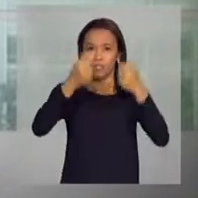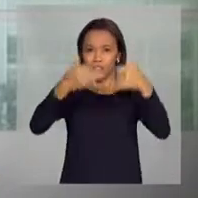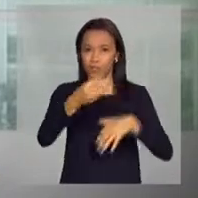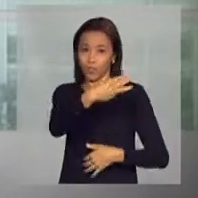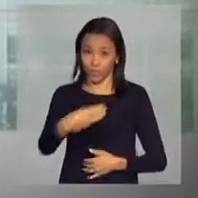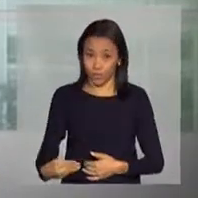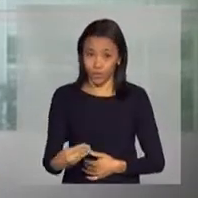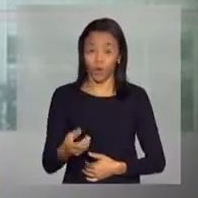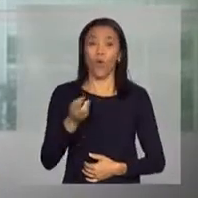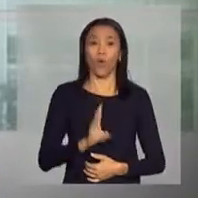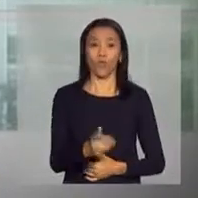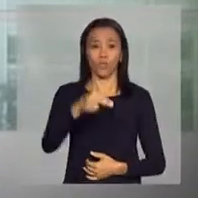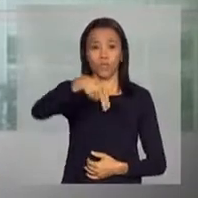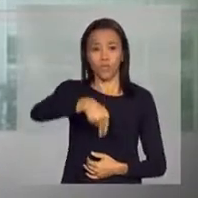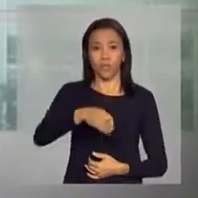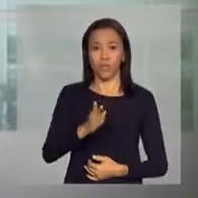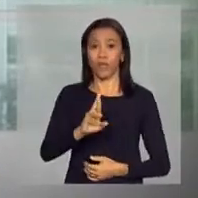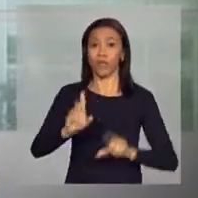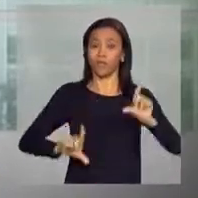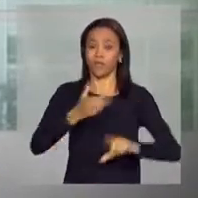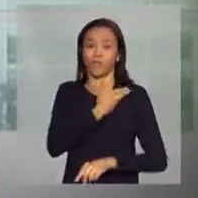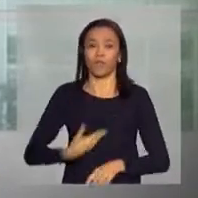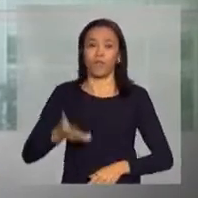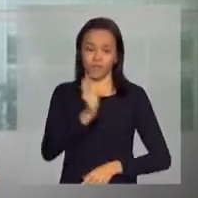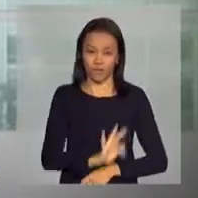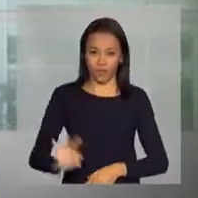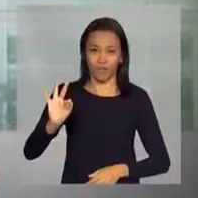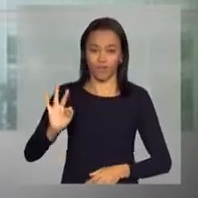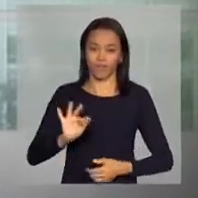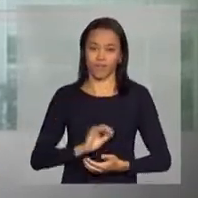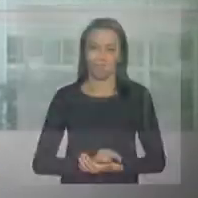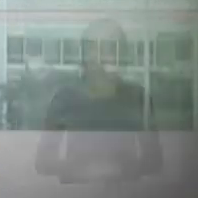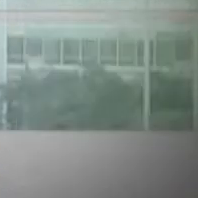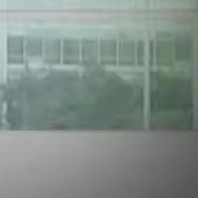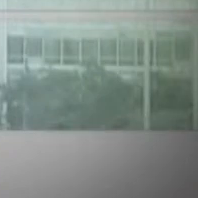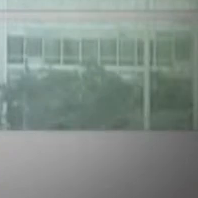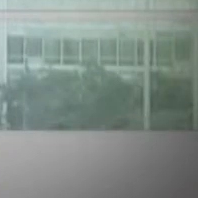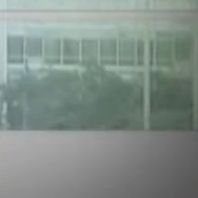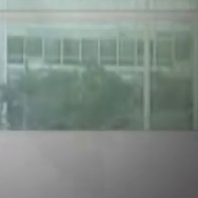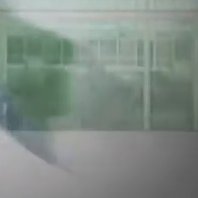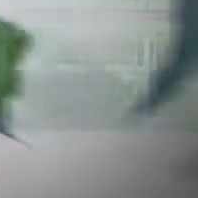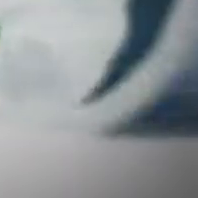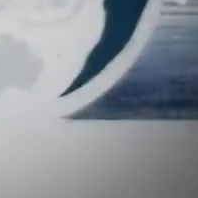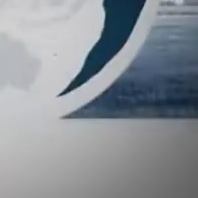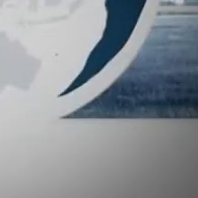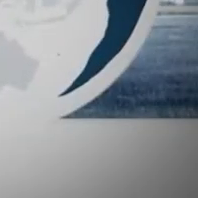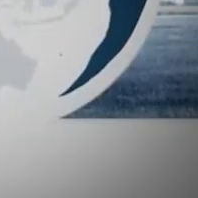Guido Mantega. Continue com a gente, NBR e a TV do Governo Federal.